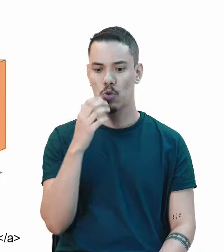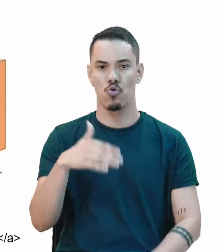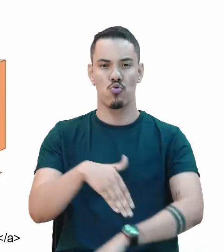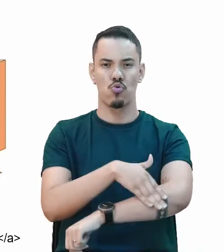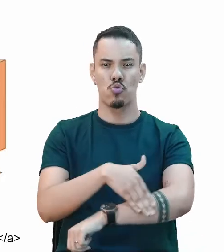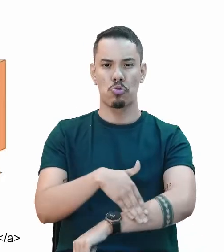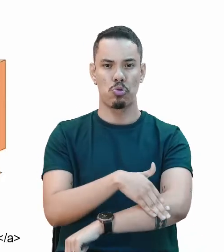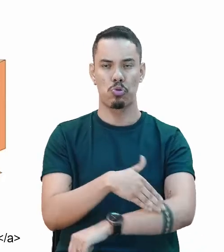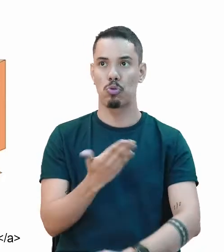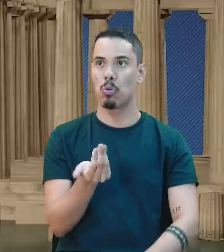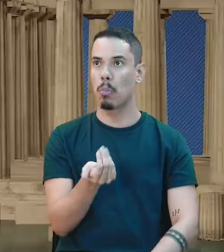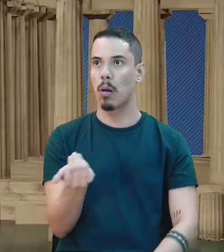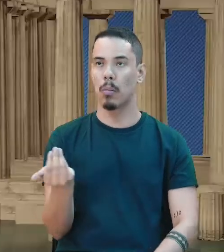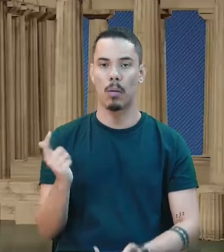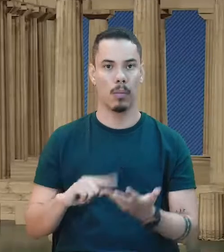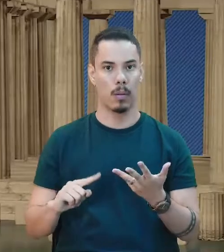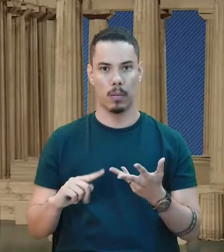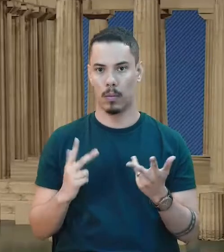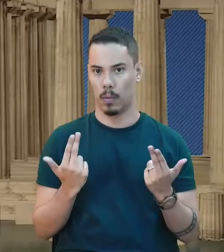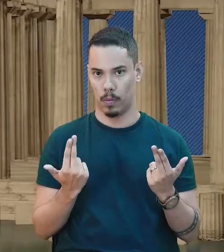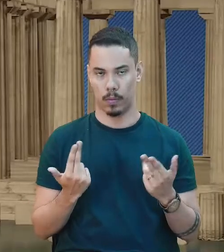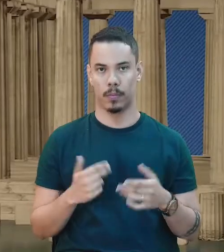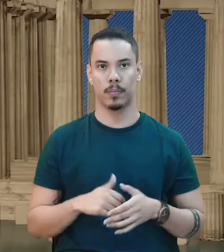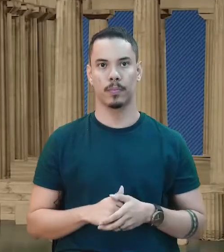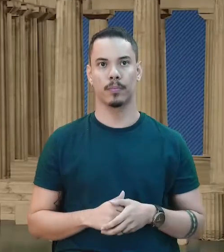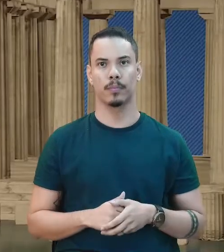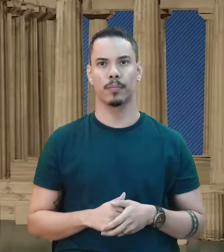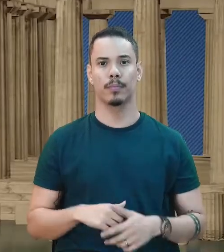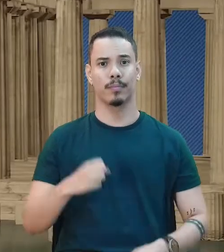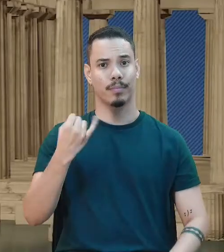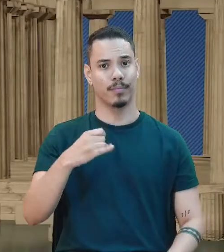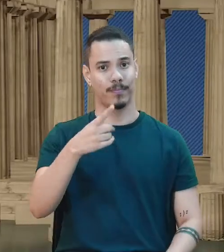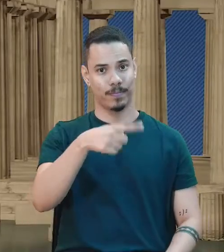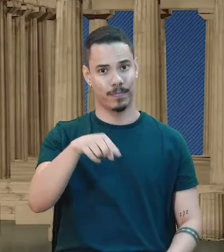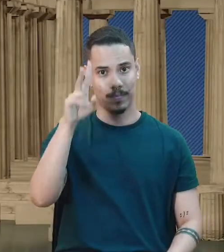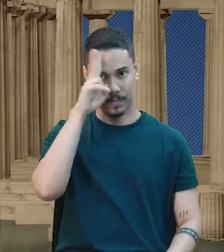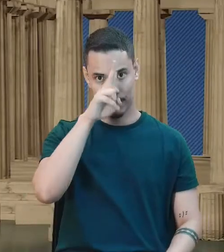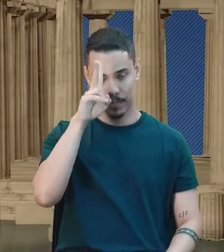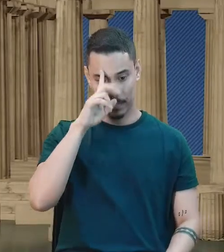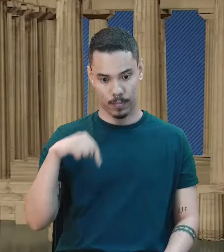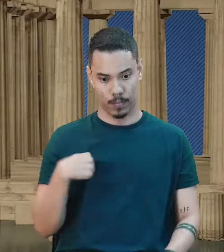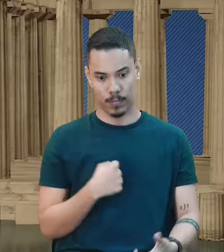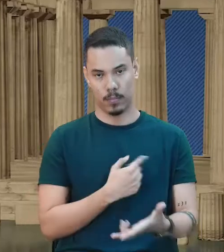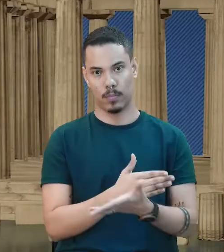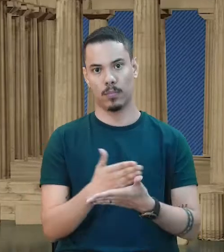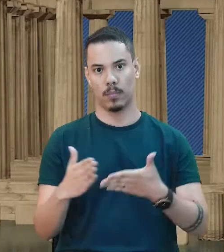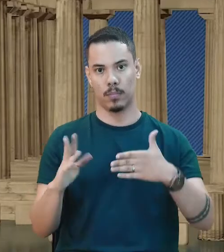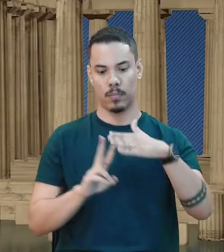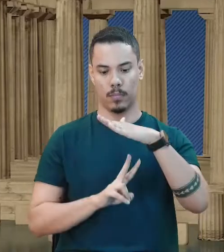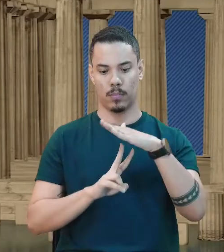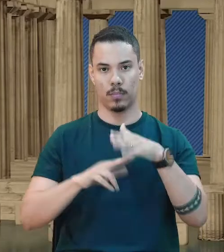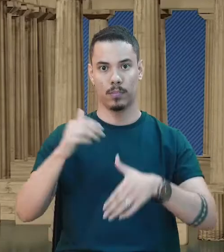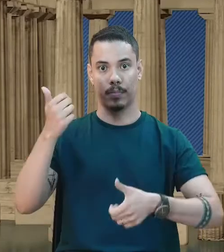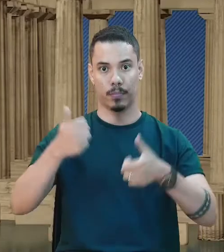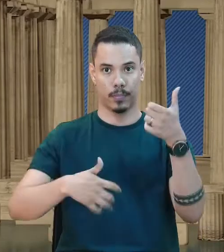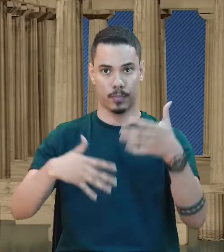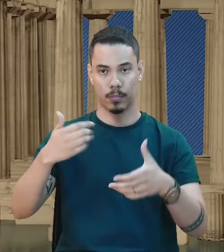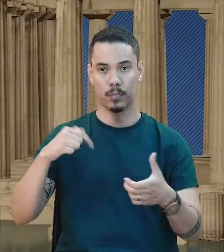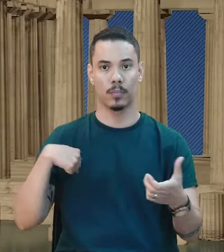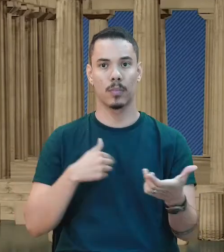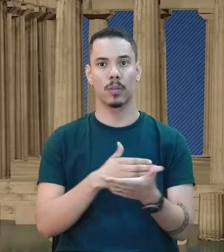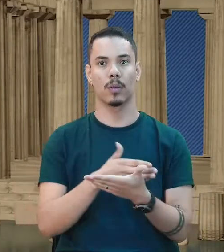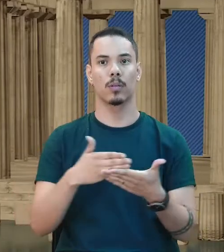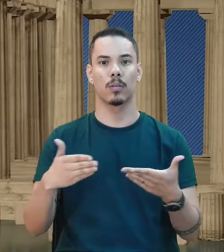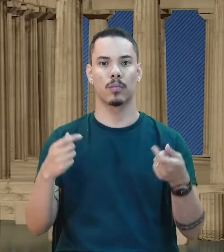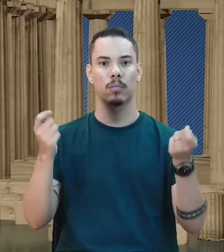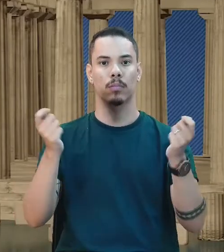só, se vocês forem se lembrar, logo quando começamos a trabalhar a unidade 2, eu comecei a falar sobre o